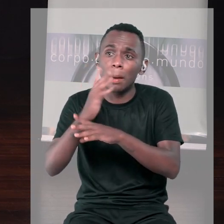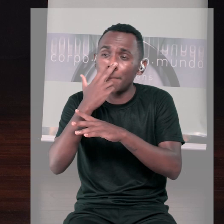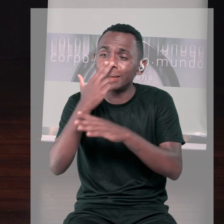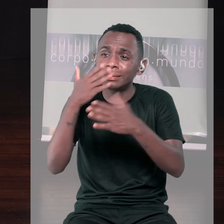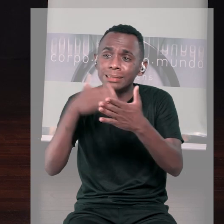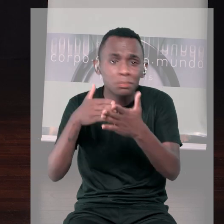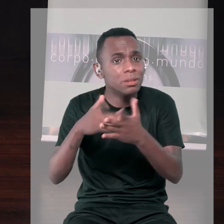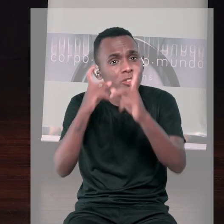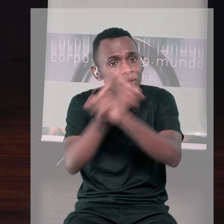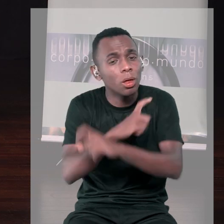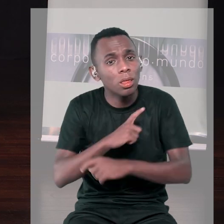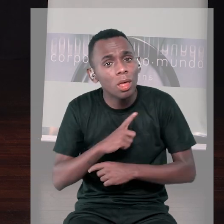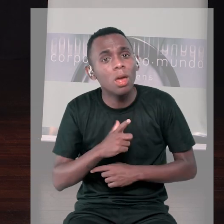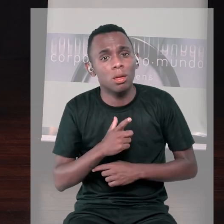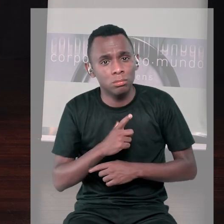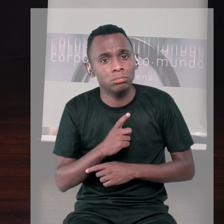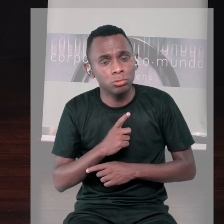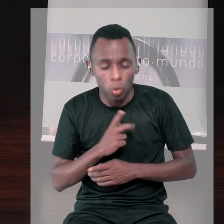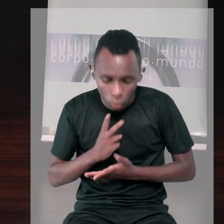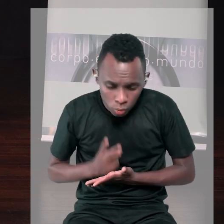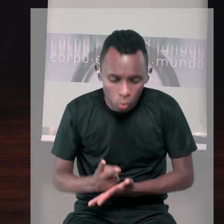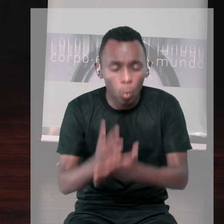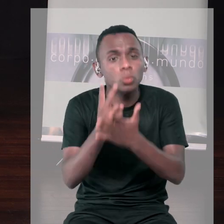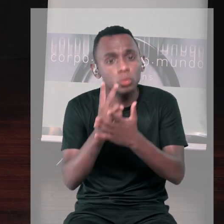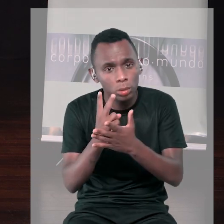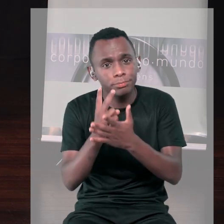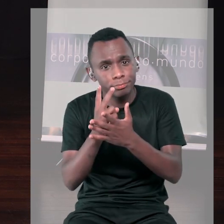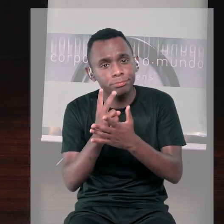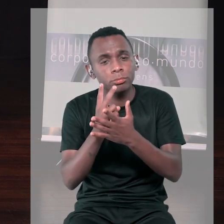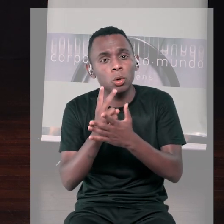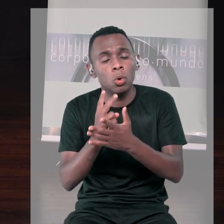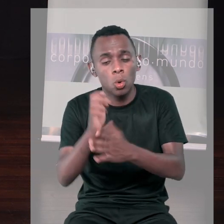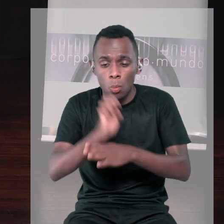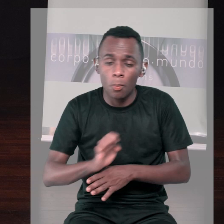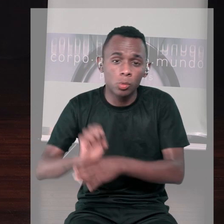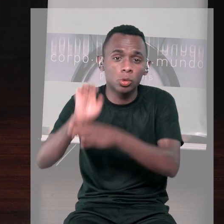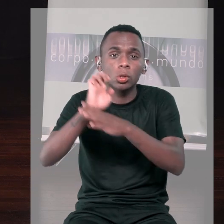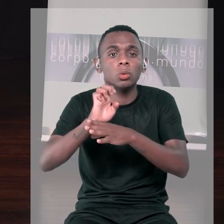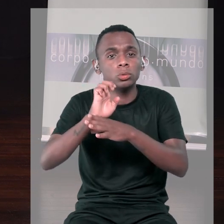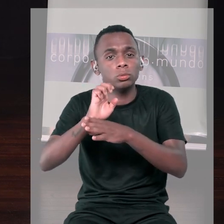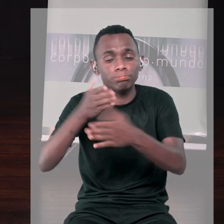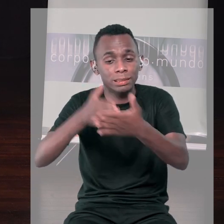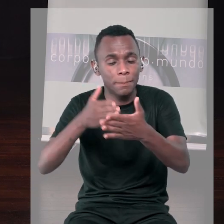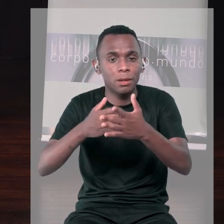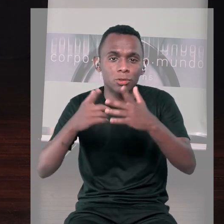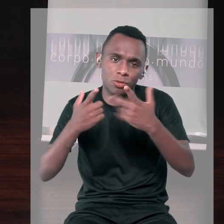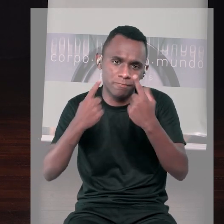dificuldade para manter a ideia, né, de um Estado que contém a violência.